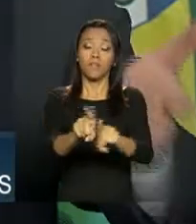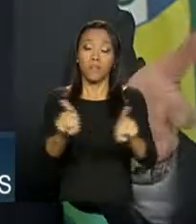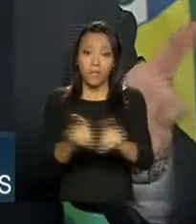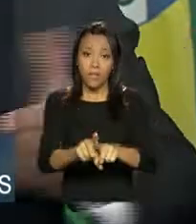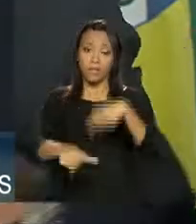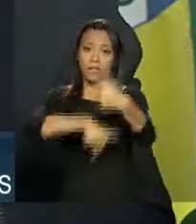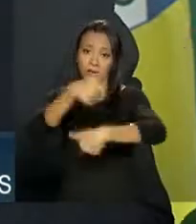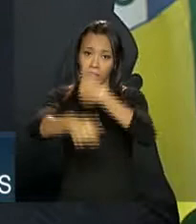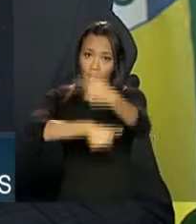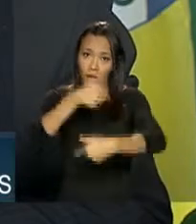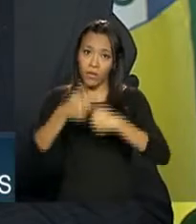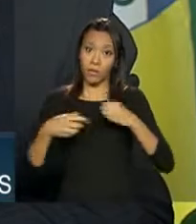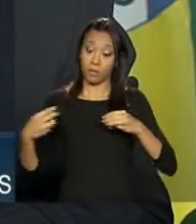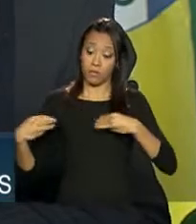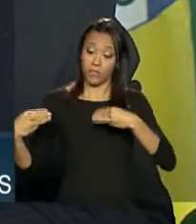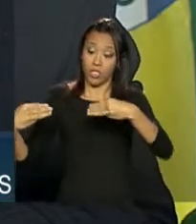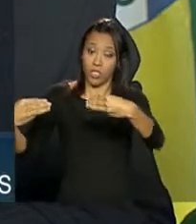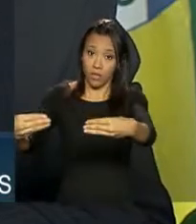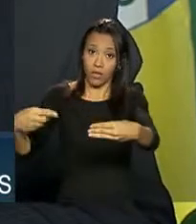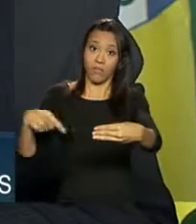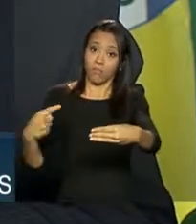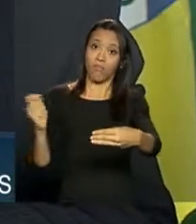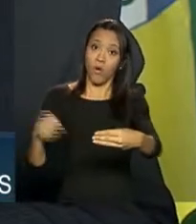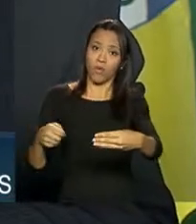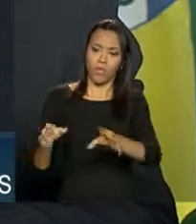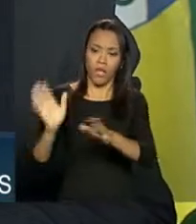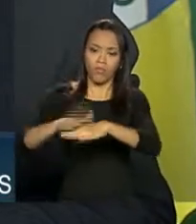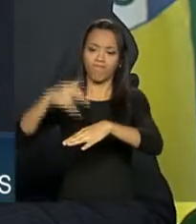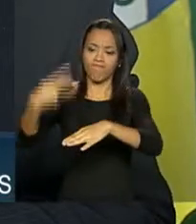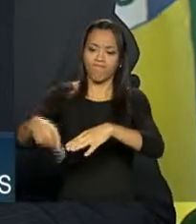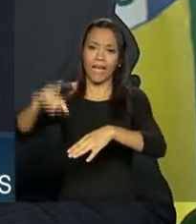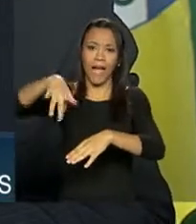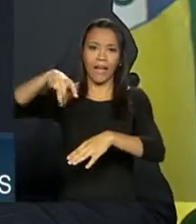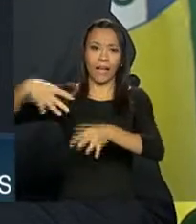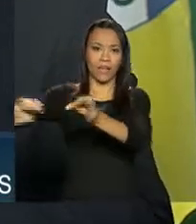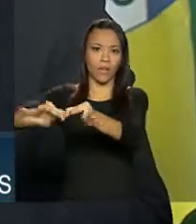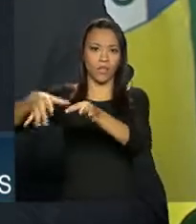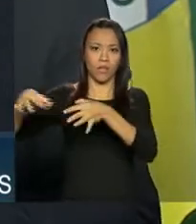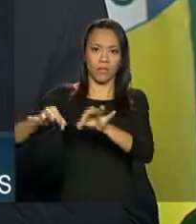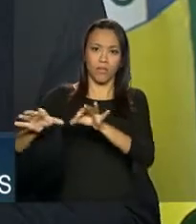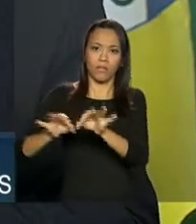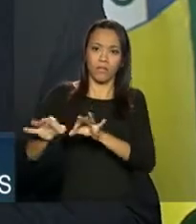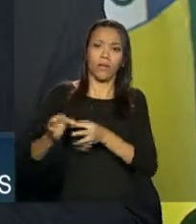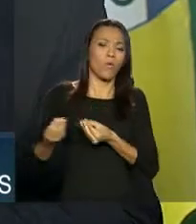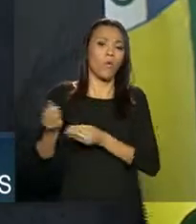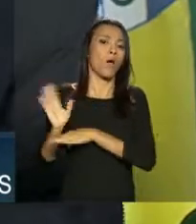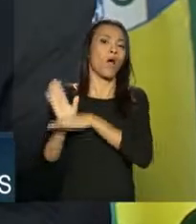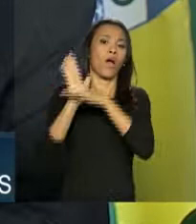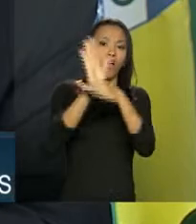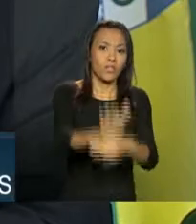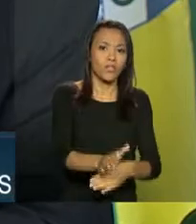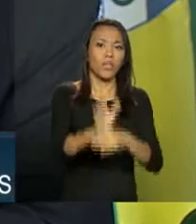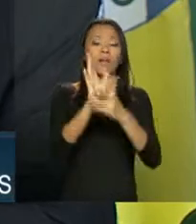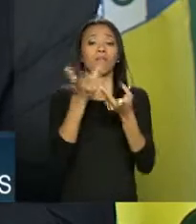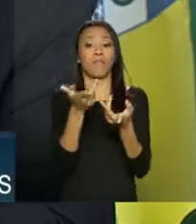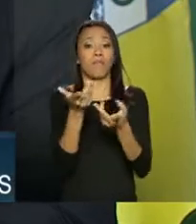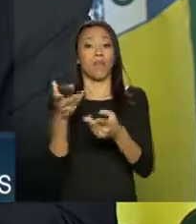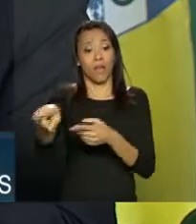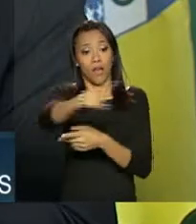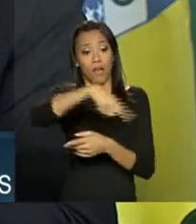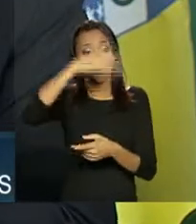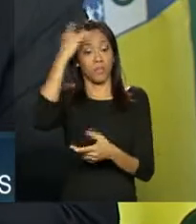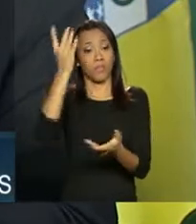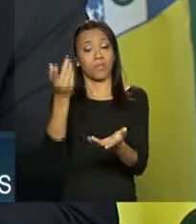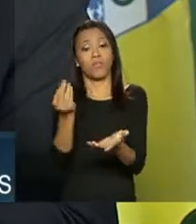e os Ministérios possam estar adotando para que possa minimizar a questão hídrica com relação